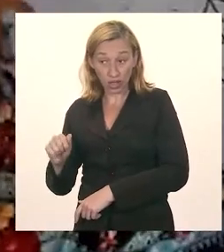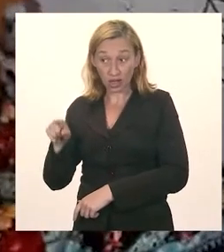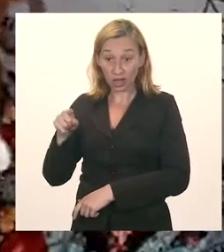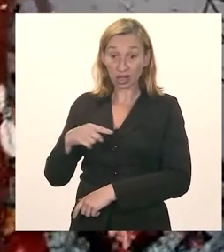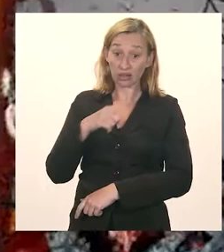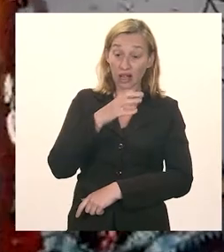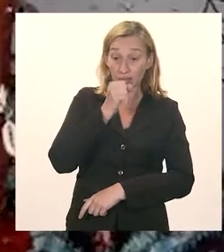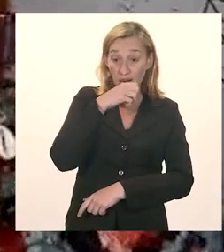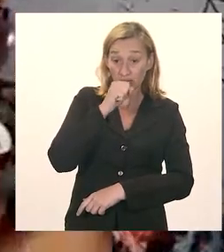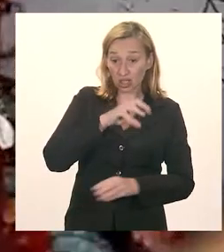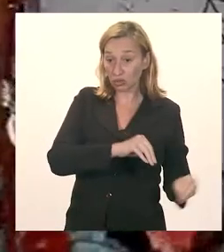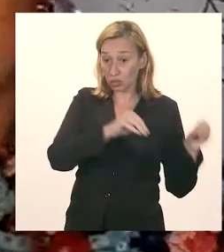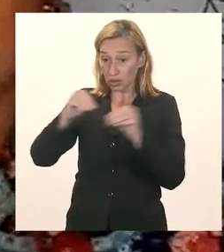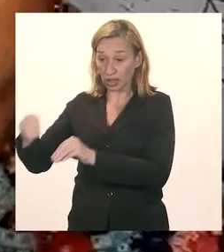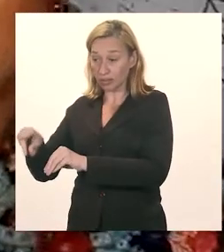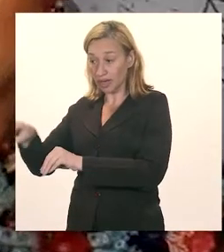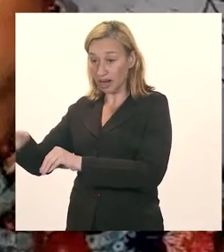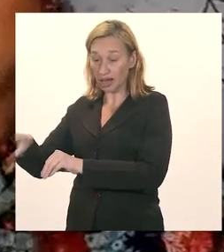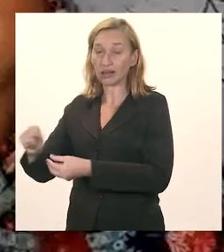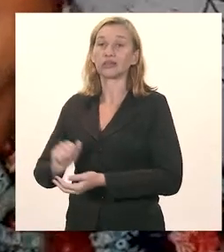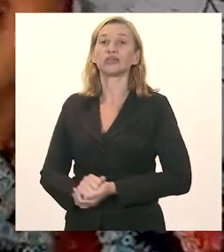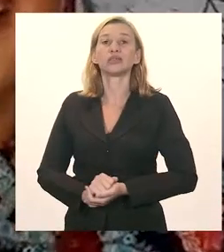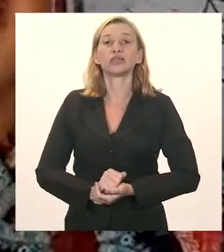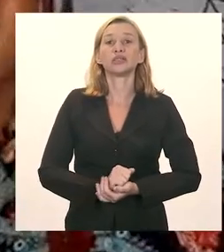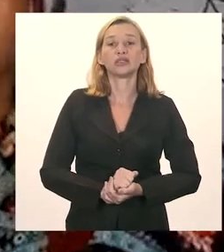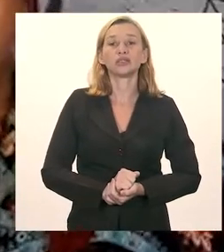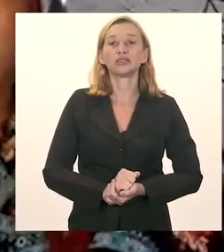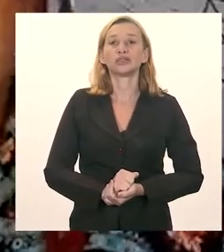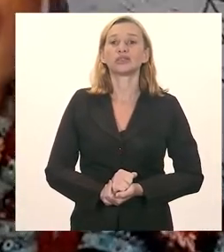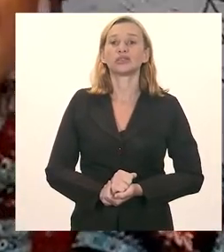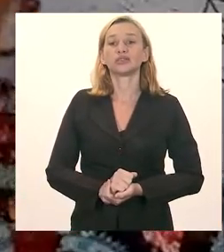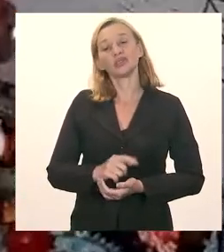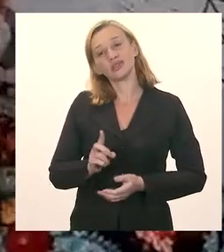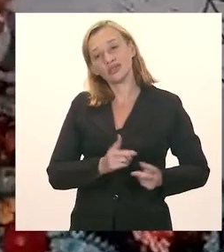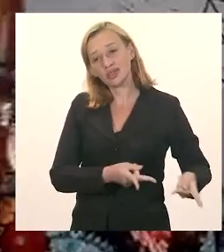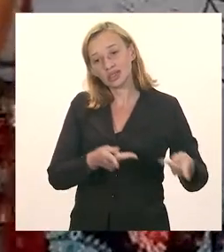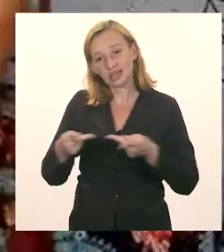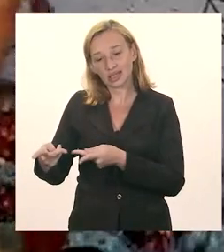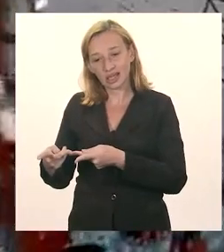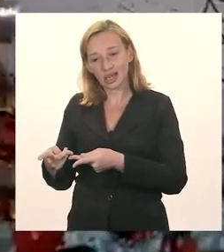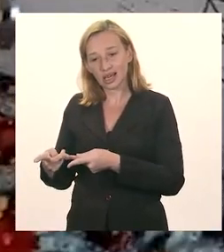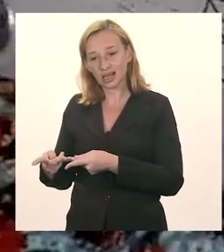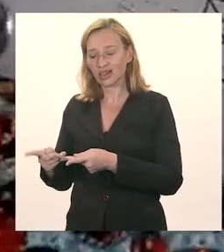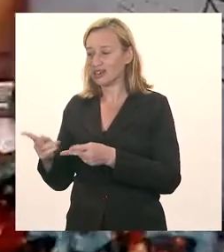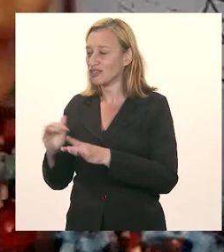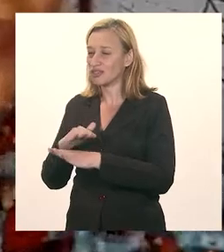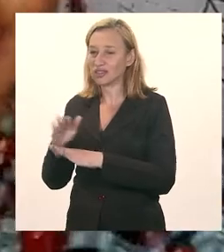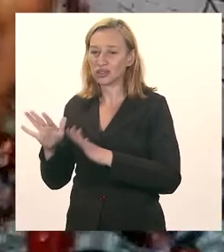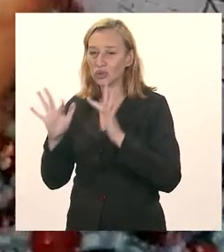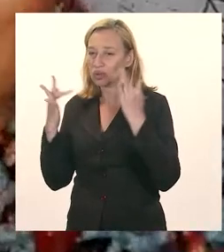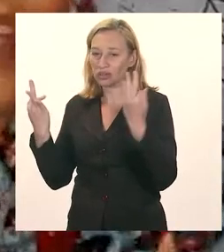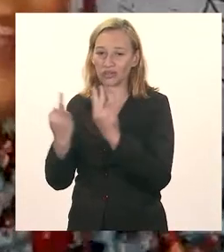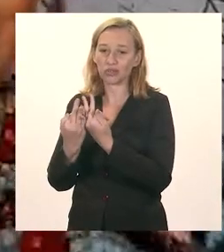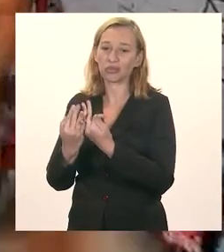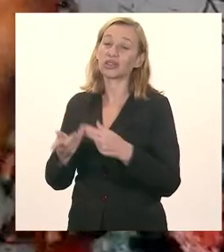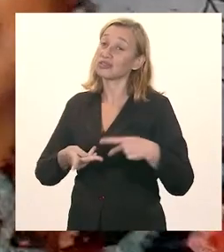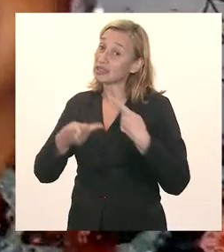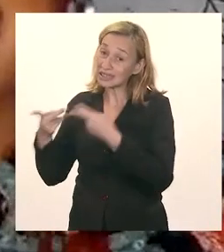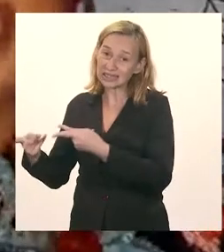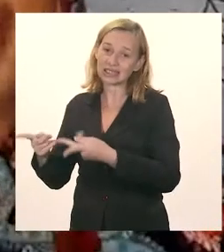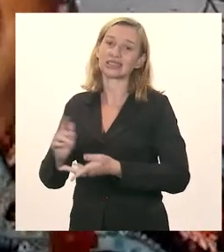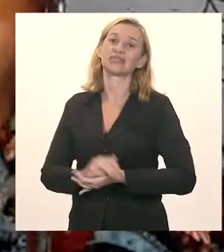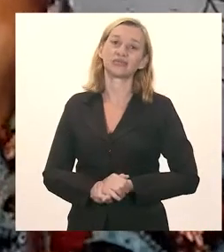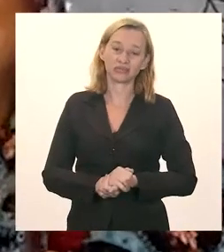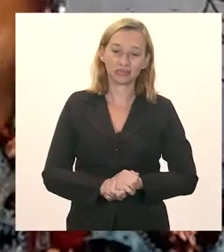de Laranjeiras, mas se mudaram para lá. E aí, quando eu vou visitar os mestres, já visito a família, quando eu vou visitar a família, já visito